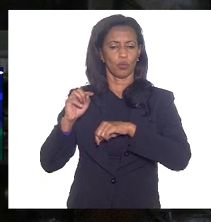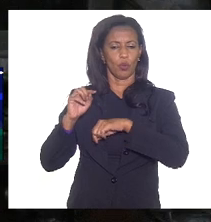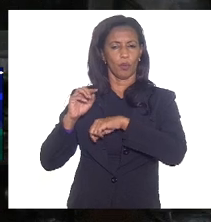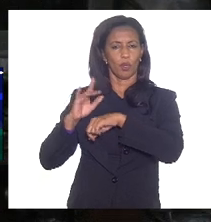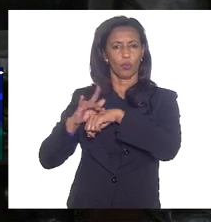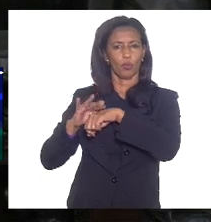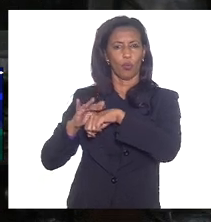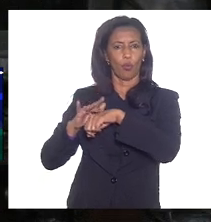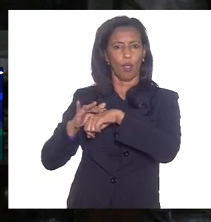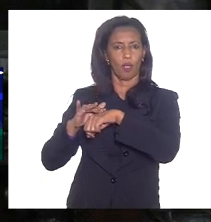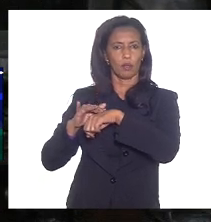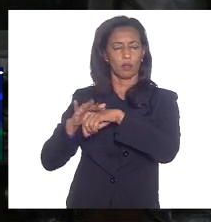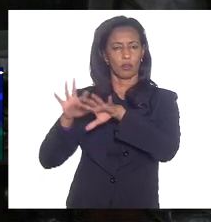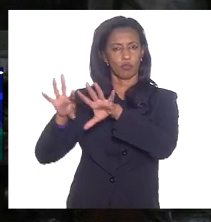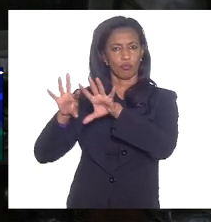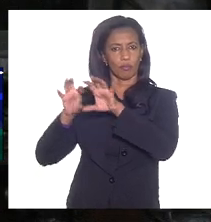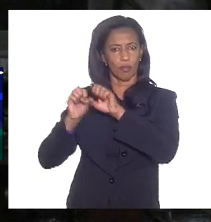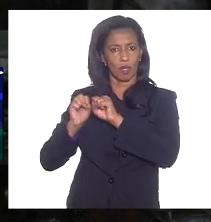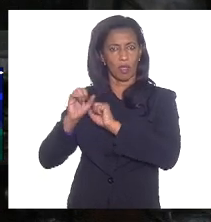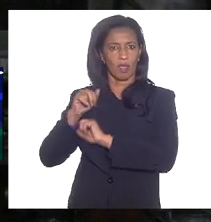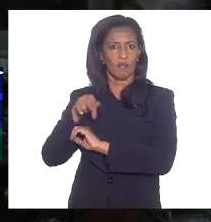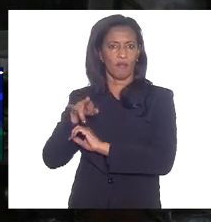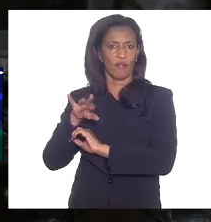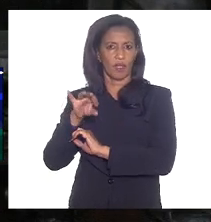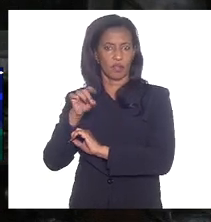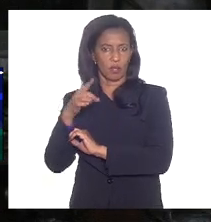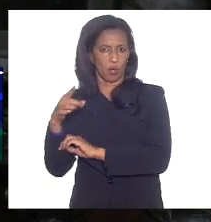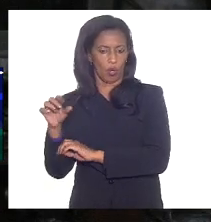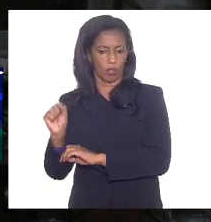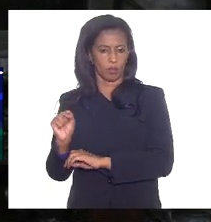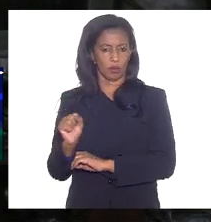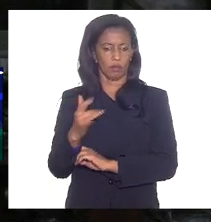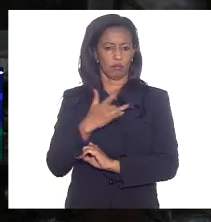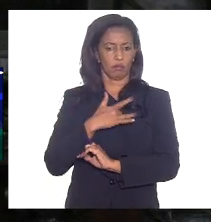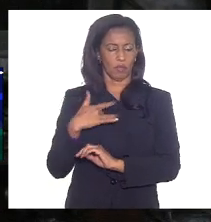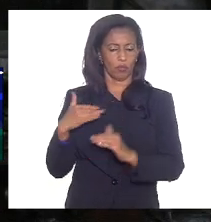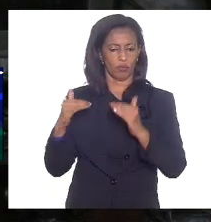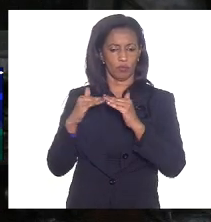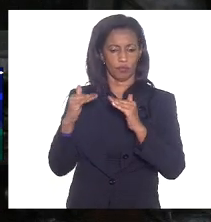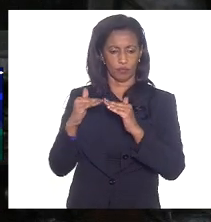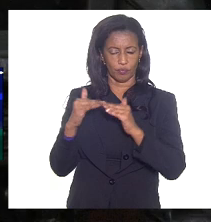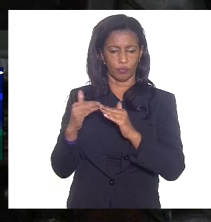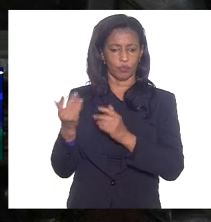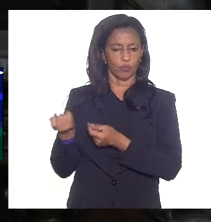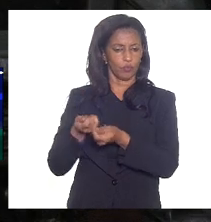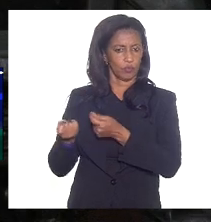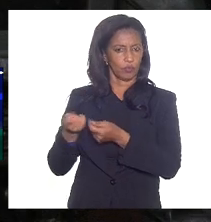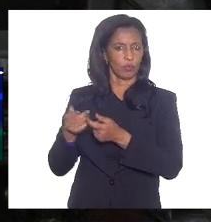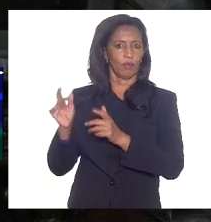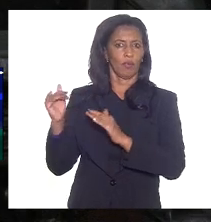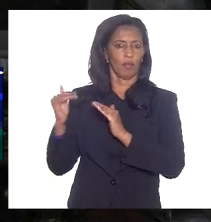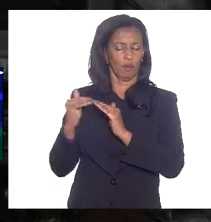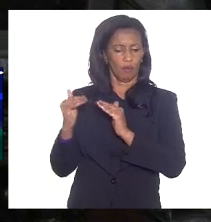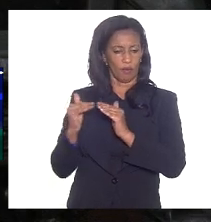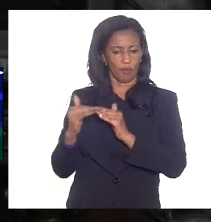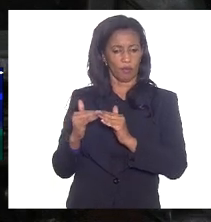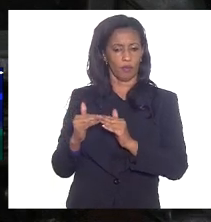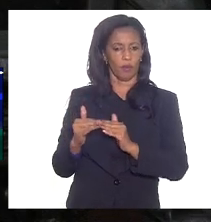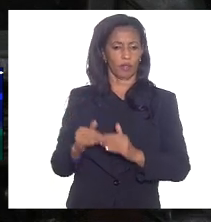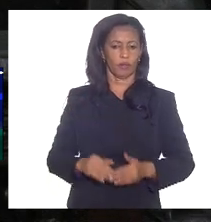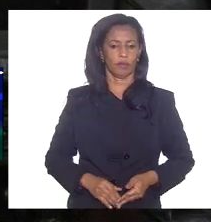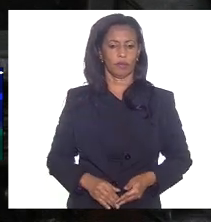hospitalares. Pareceres da Comissão de Constituição e Justiça pela legalidade, de saúde favorável, de economia, indústria e comércio favorável, de orçamento, finanças, fiscalização